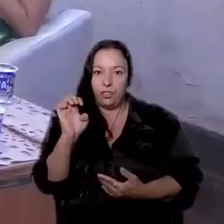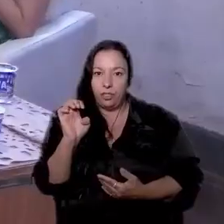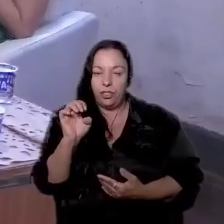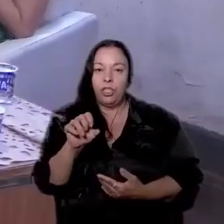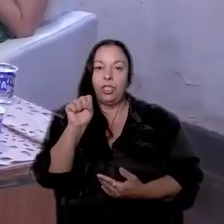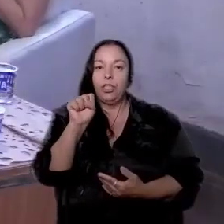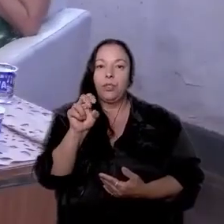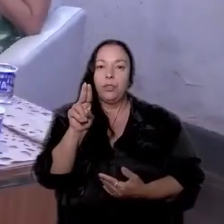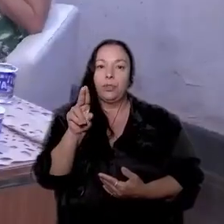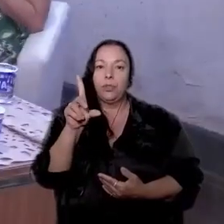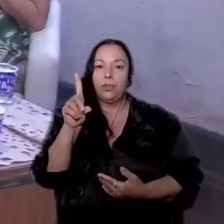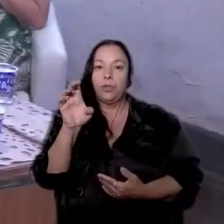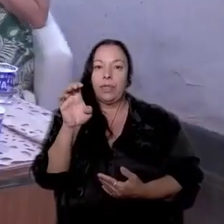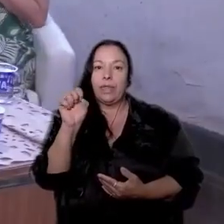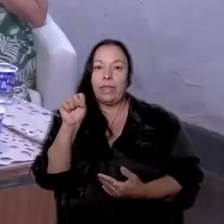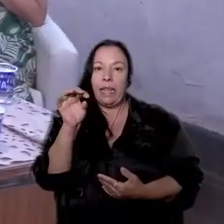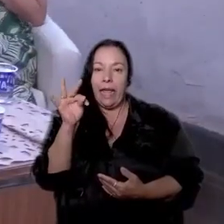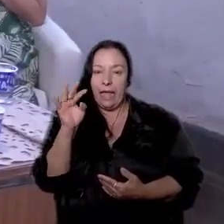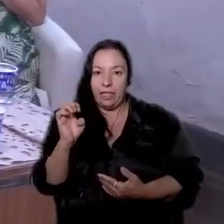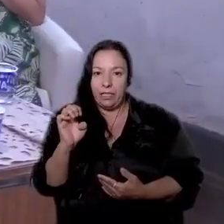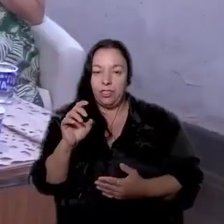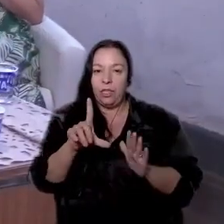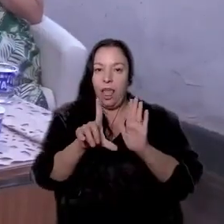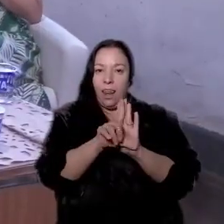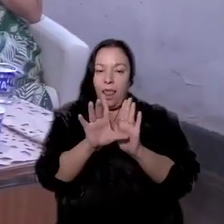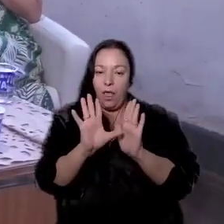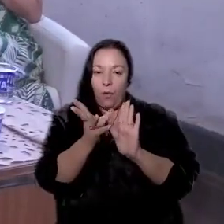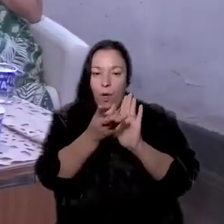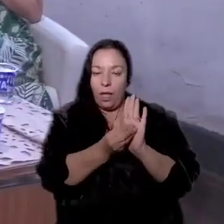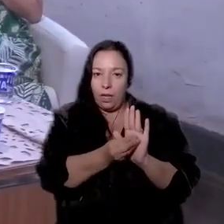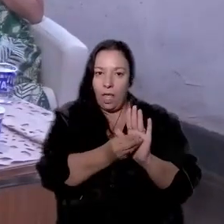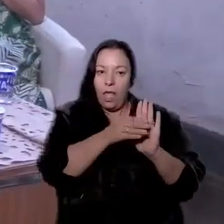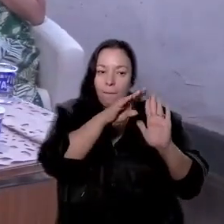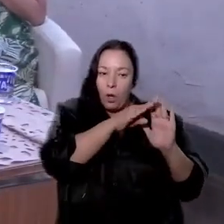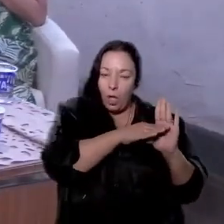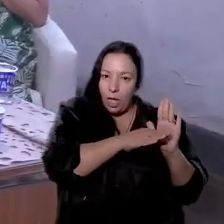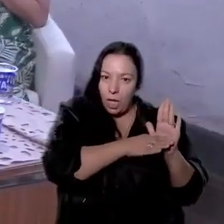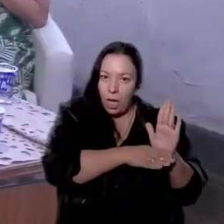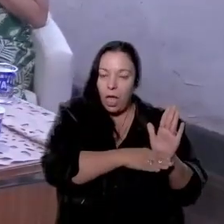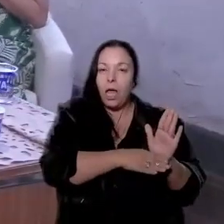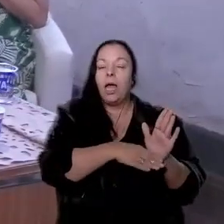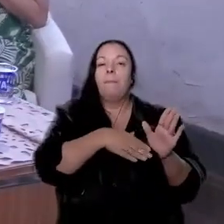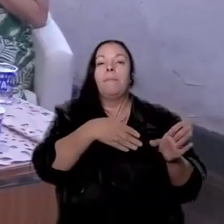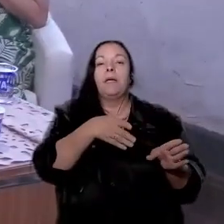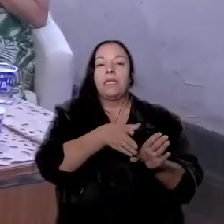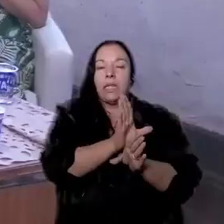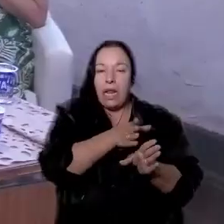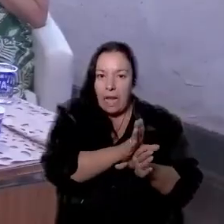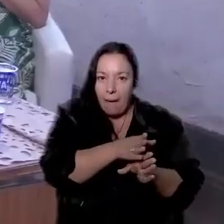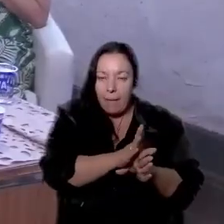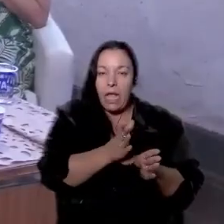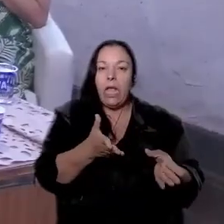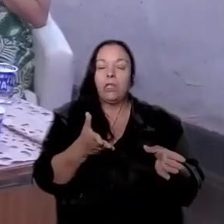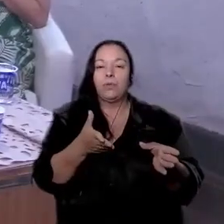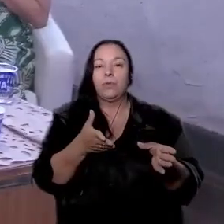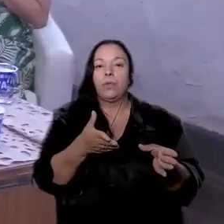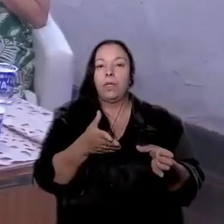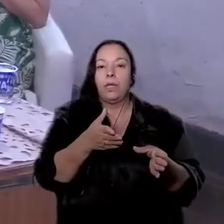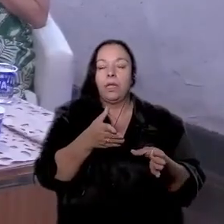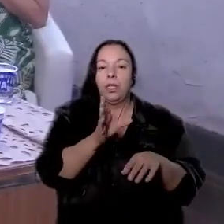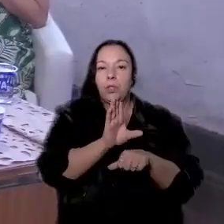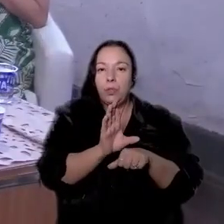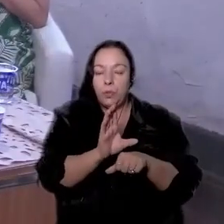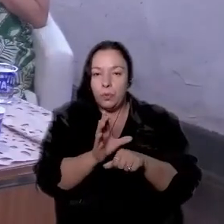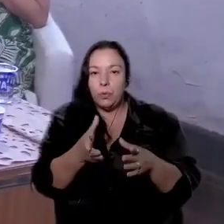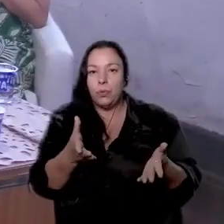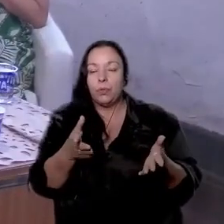desse Lei Rouanet acontecendo ali, desses programas, desses treinamentos, está havendo um volume maior de